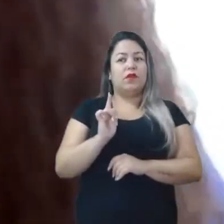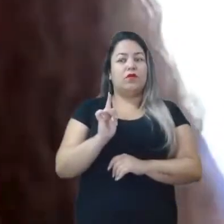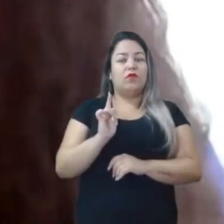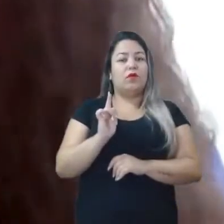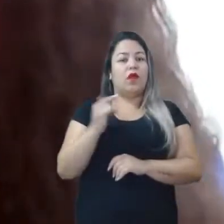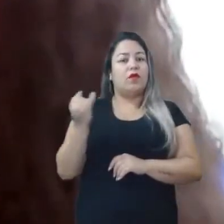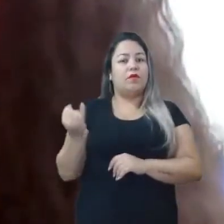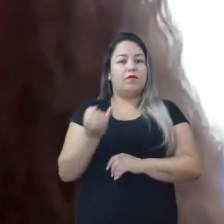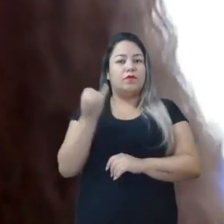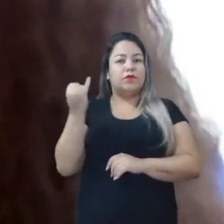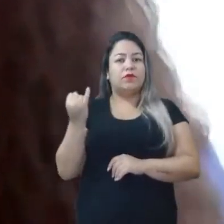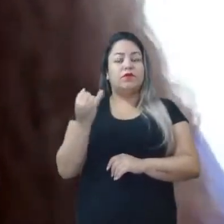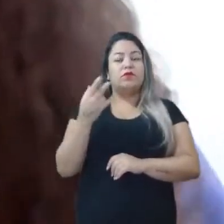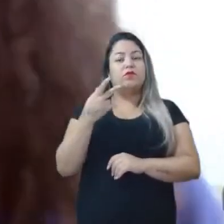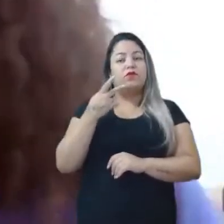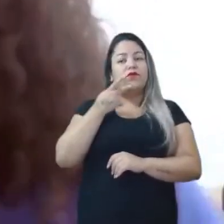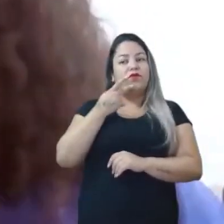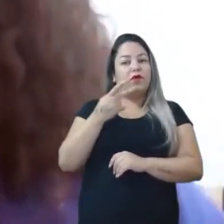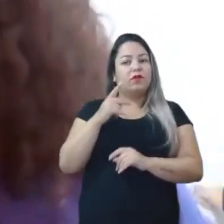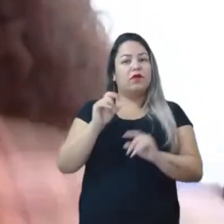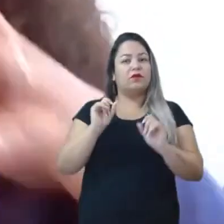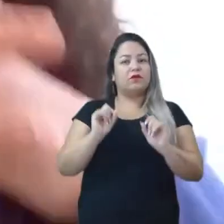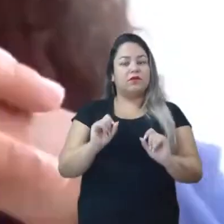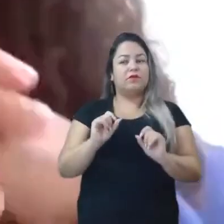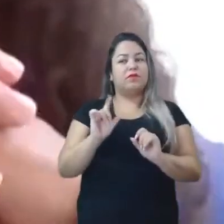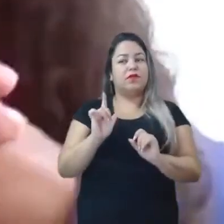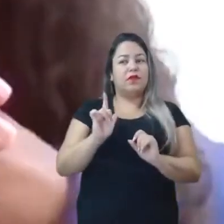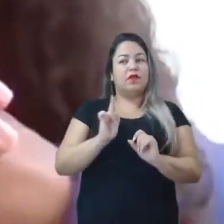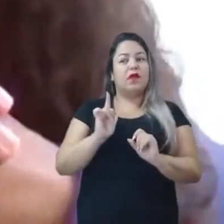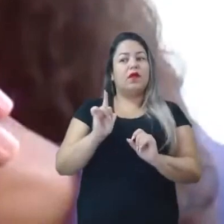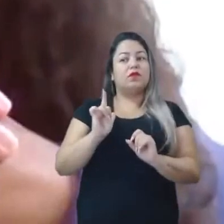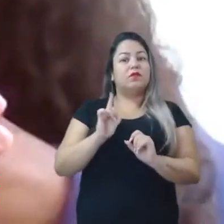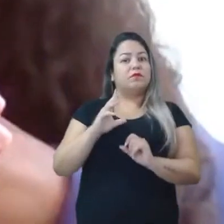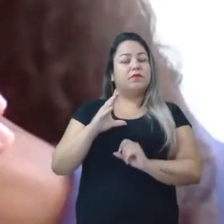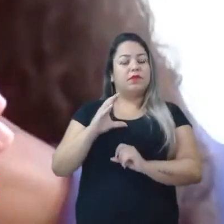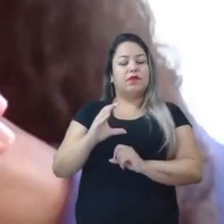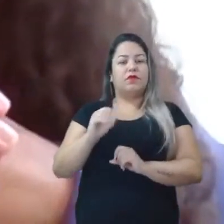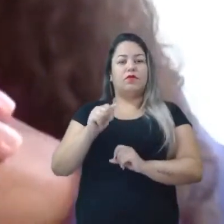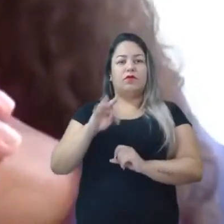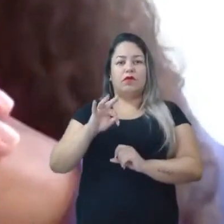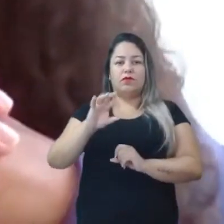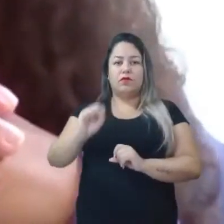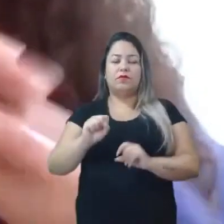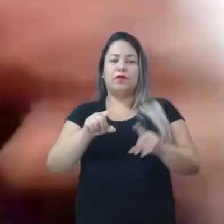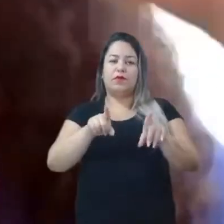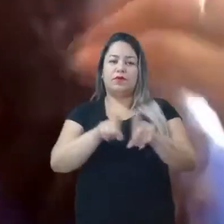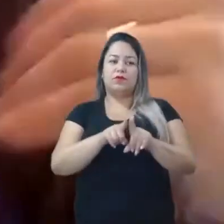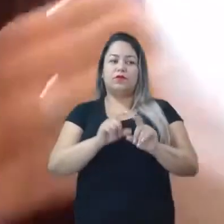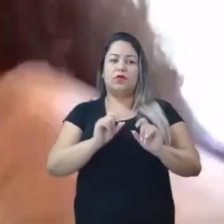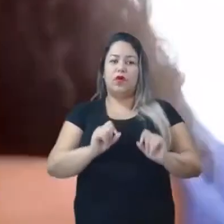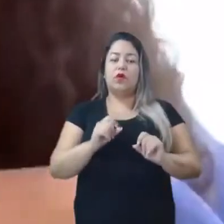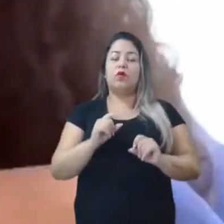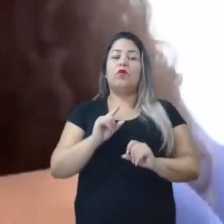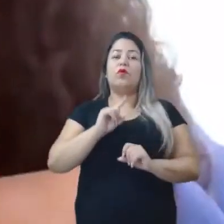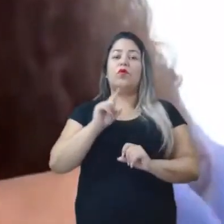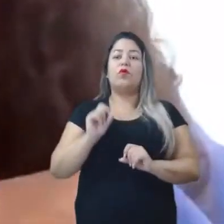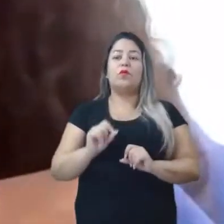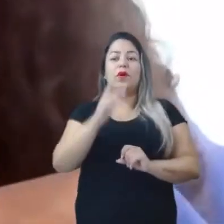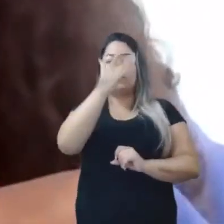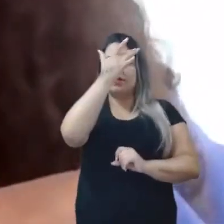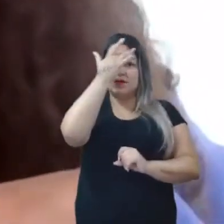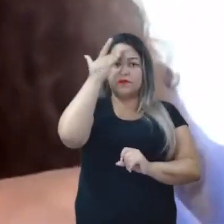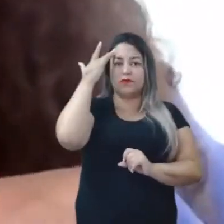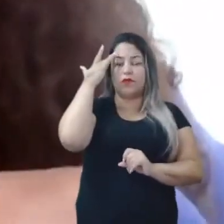importante contextualizar aqui, no que diz respeito às questões das cotas, né, como quando essas pessoas